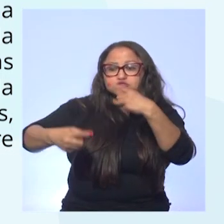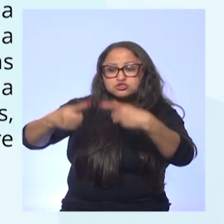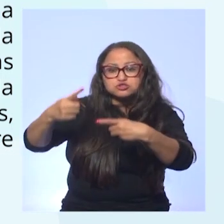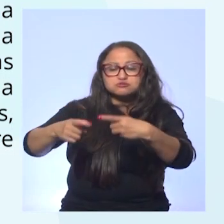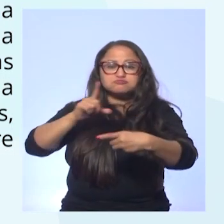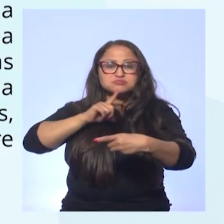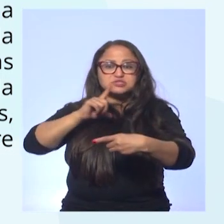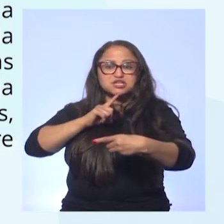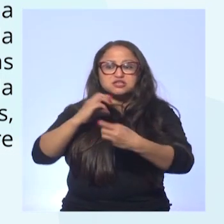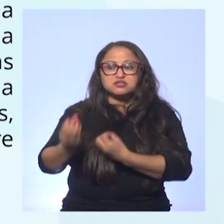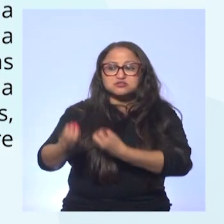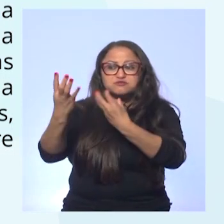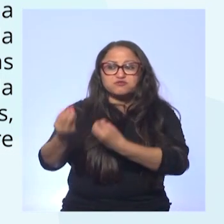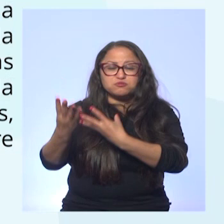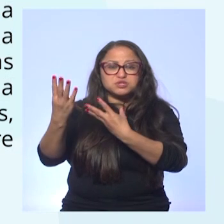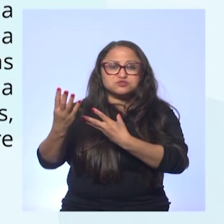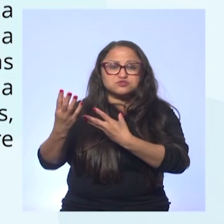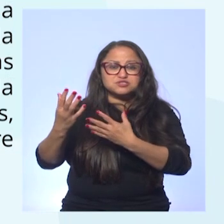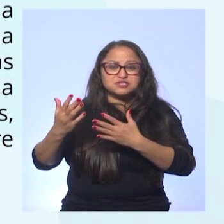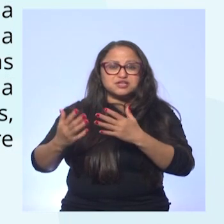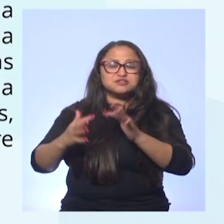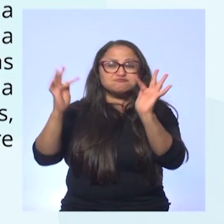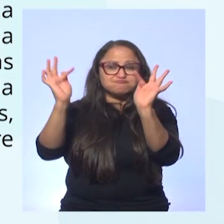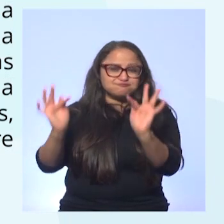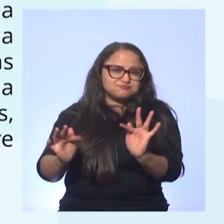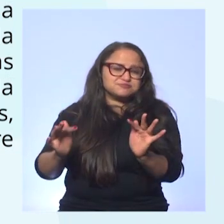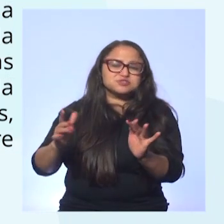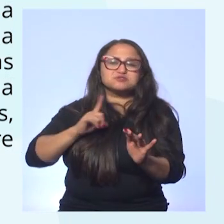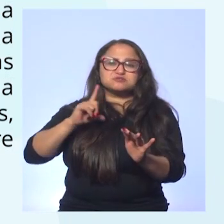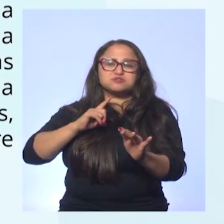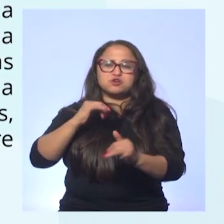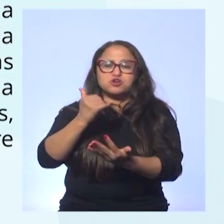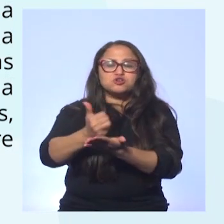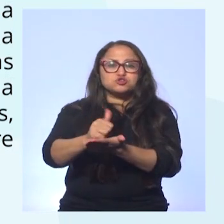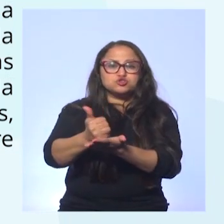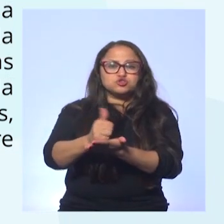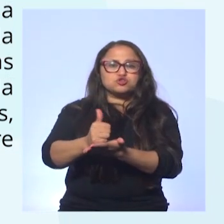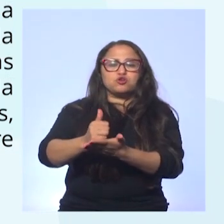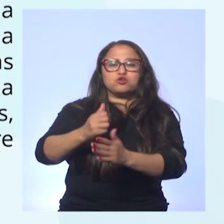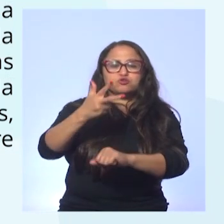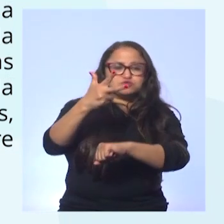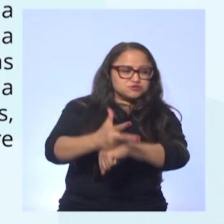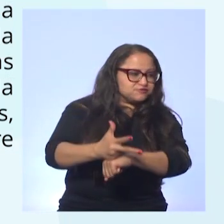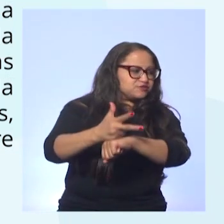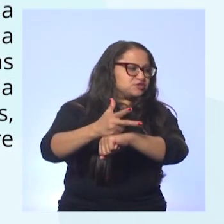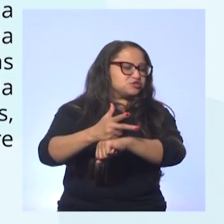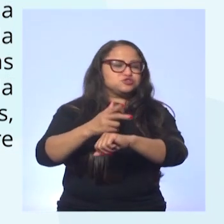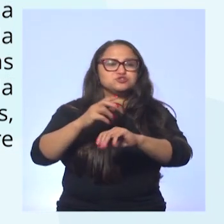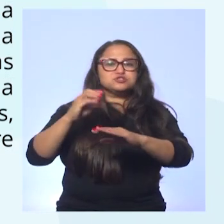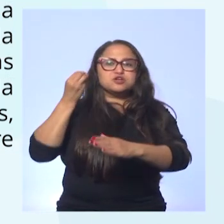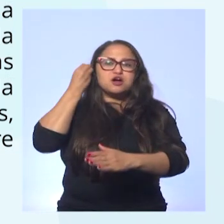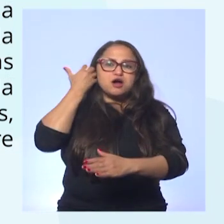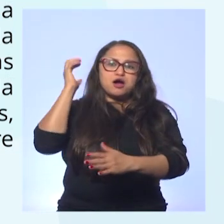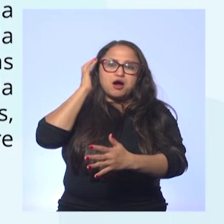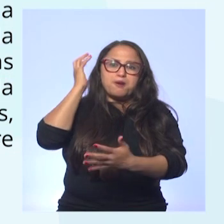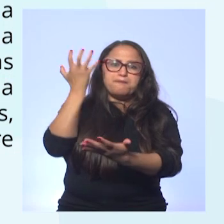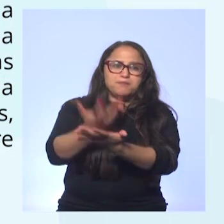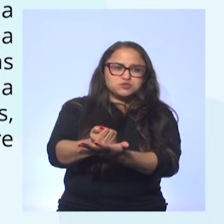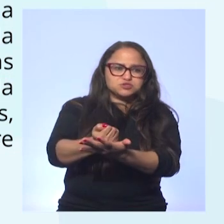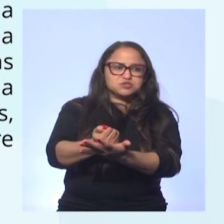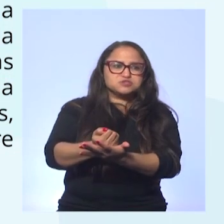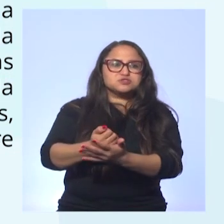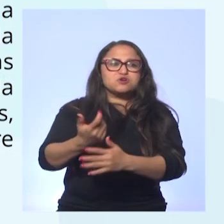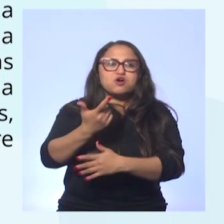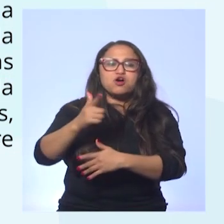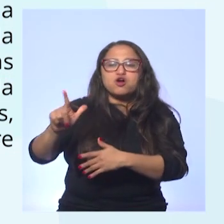e pelos entretenimentos como redes sociais, jogos, vídeos, podcasts, entre outros. Preste atenção que esse